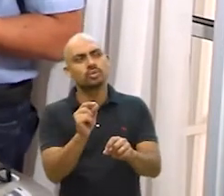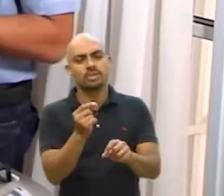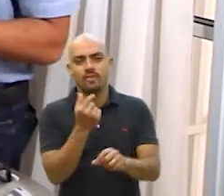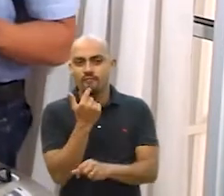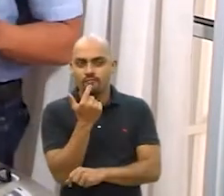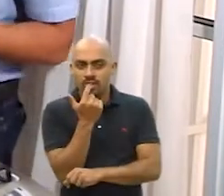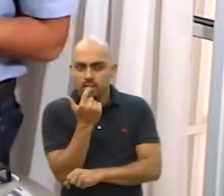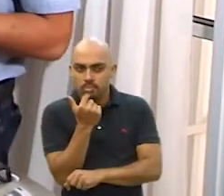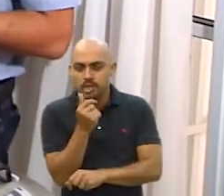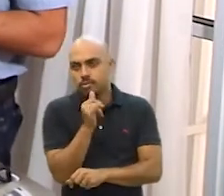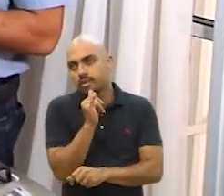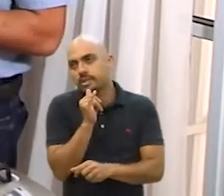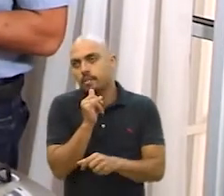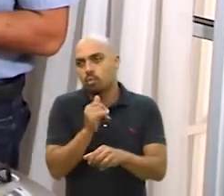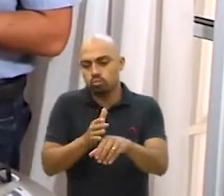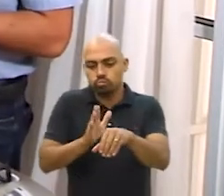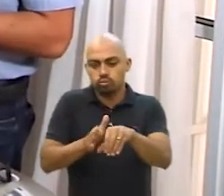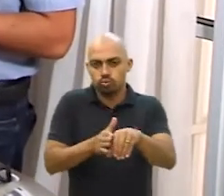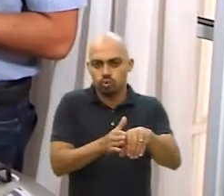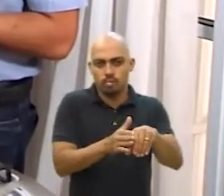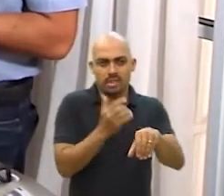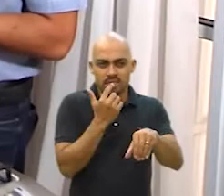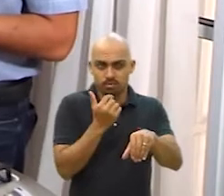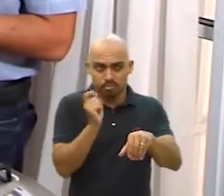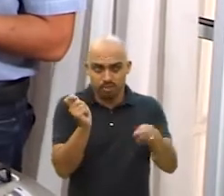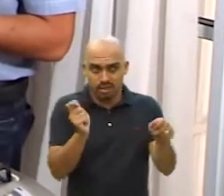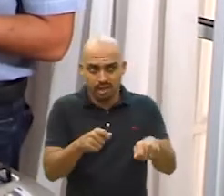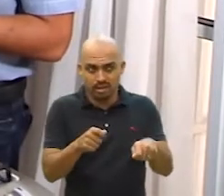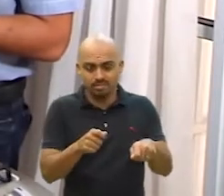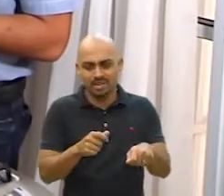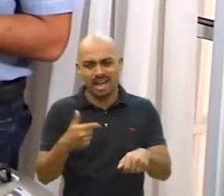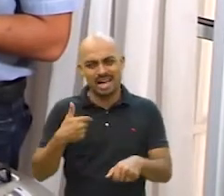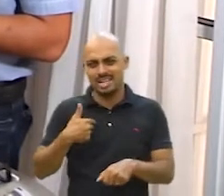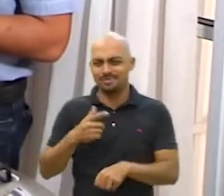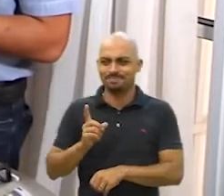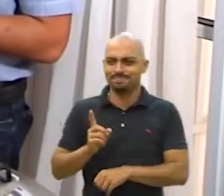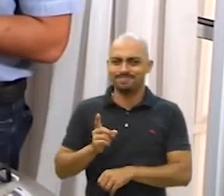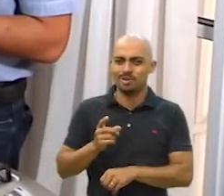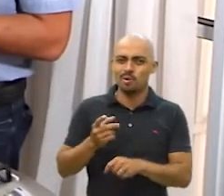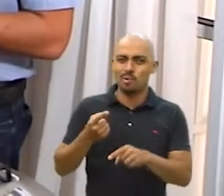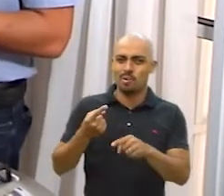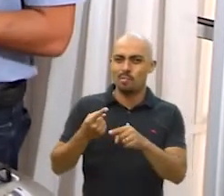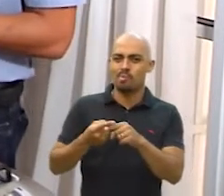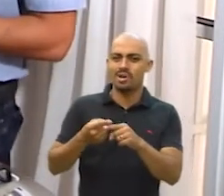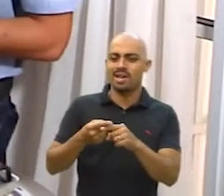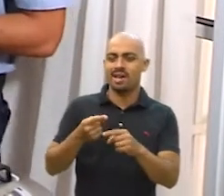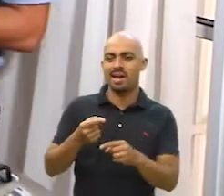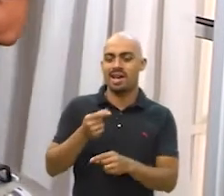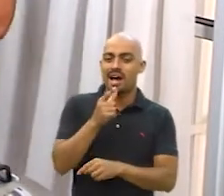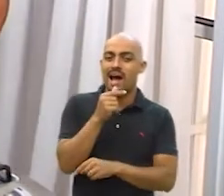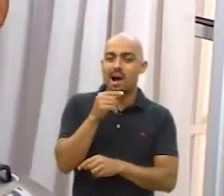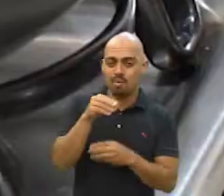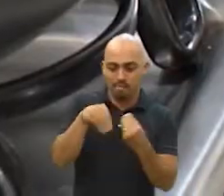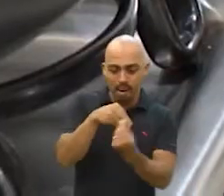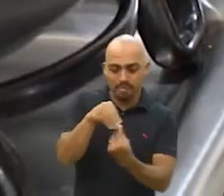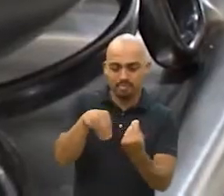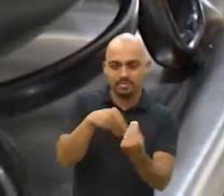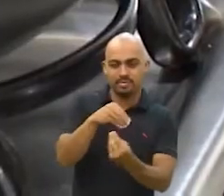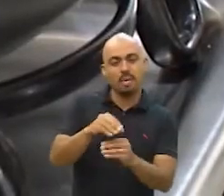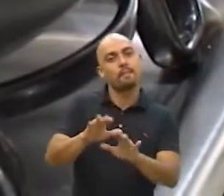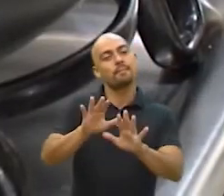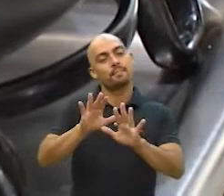vermelho nela aí, um tomate? Poderia. Ah, eu não coloco tomate pelo fato dele juntar água. Ah. Mas você